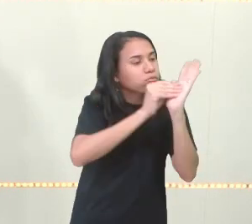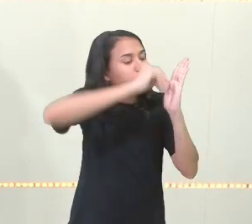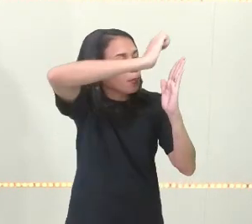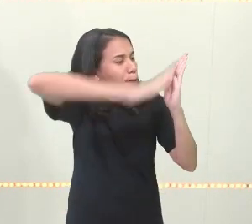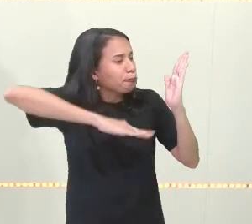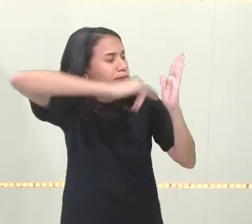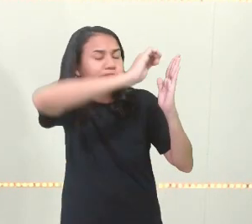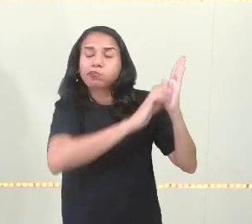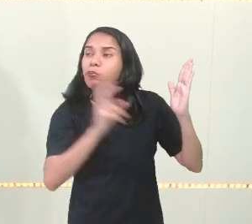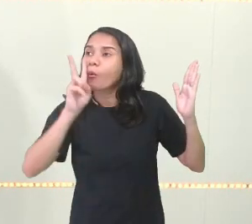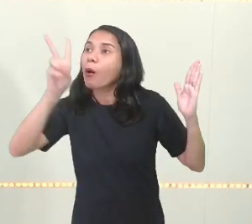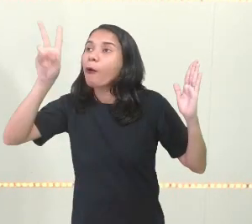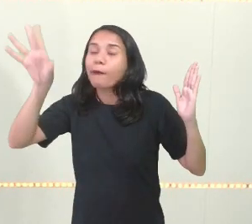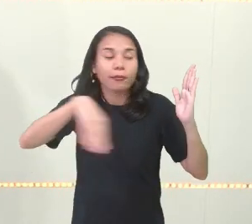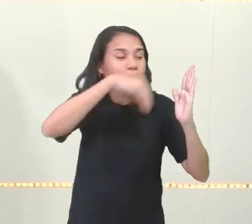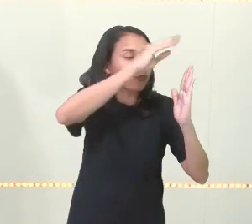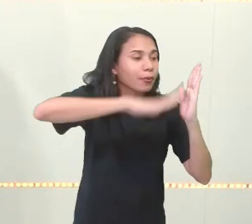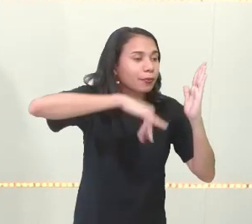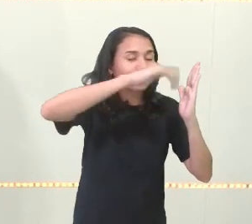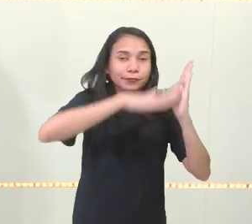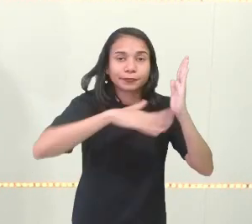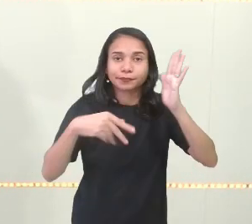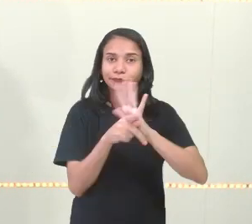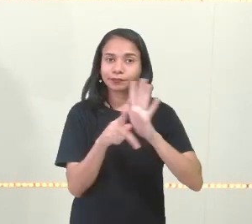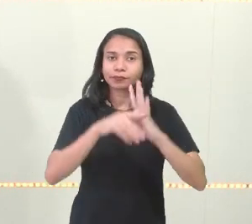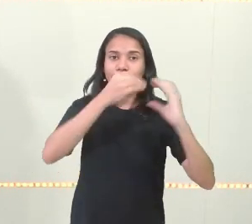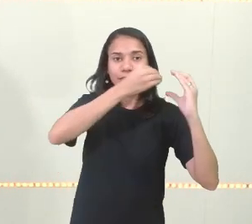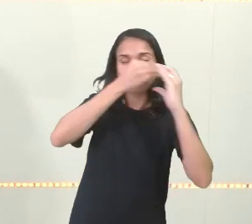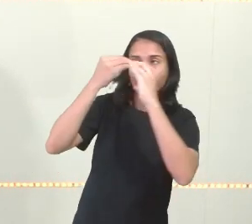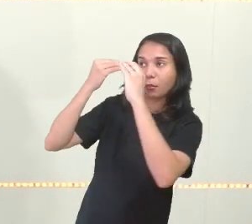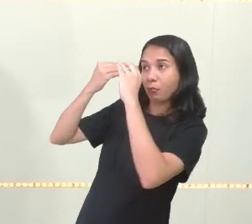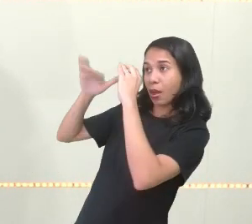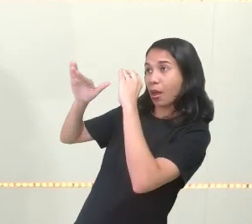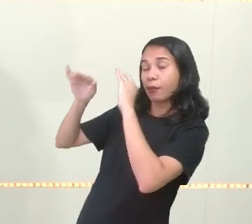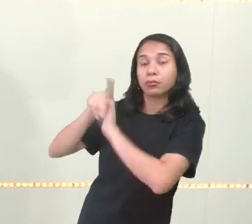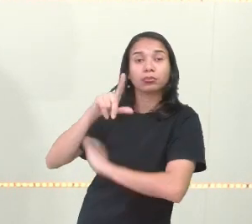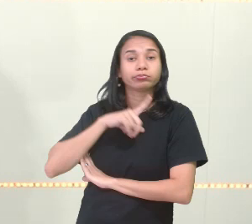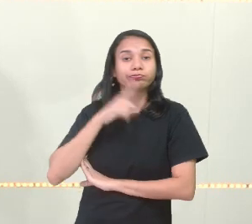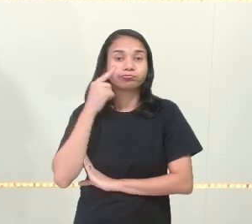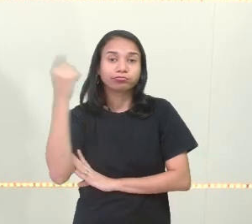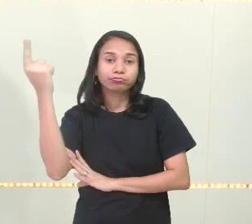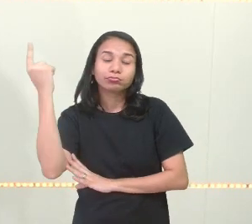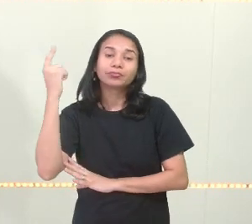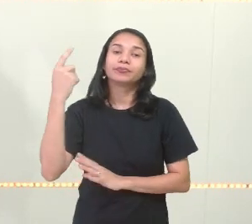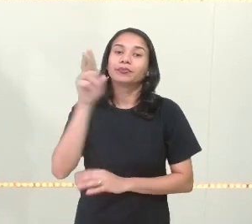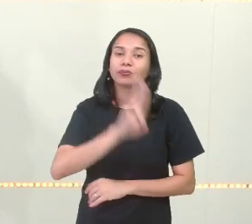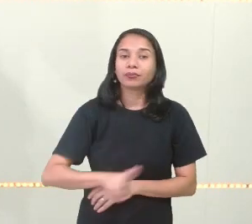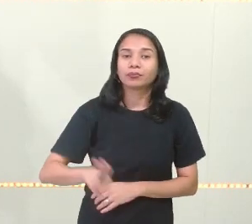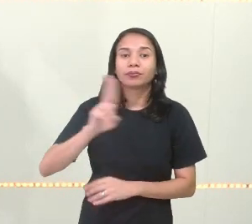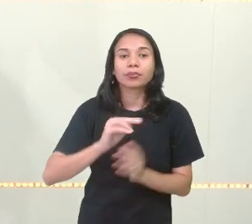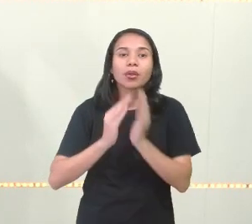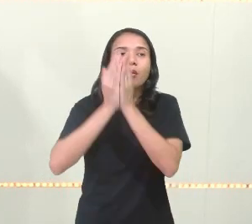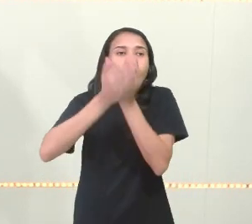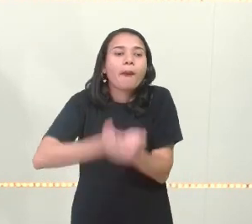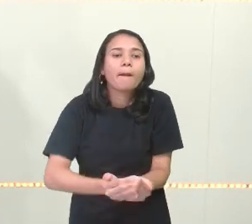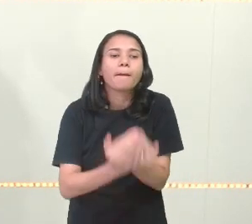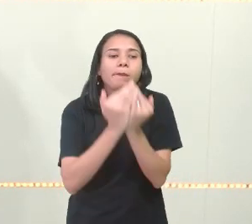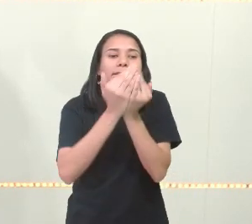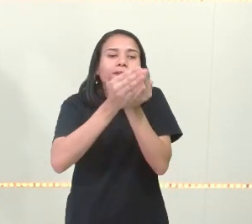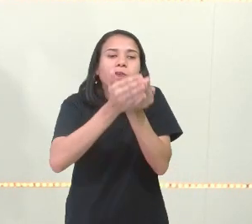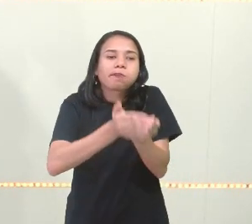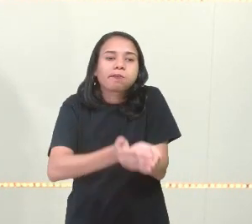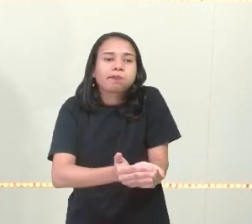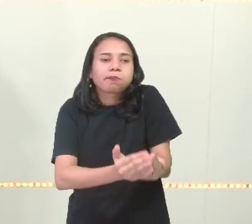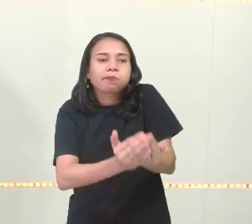dessas imagens aqui de Pernambuco, de Recife, e mandava lá, eles mandavam para lá através de caravelas, né, através de